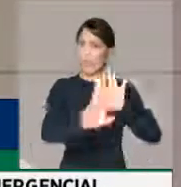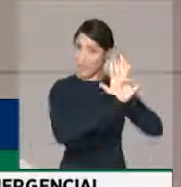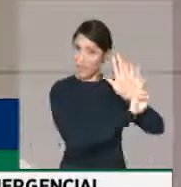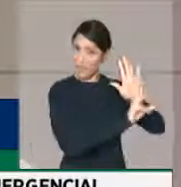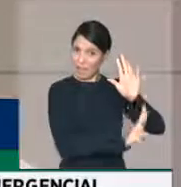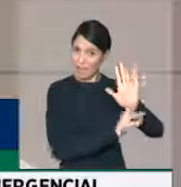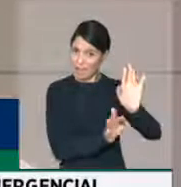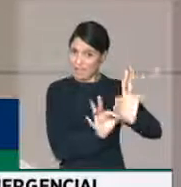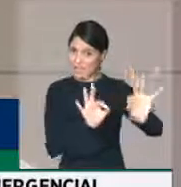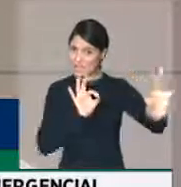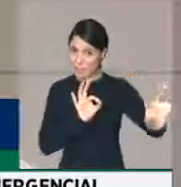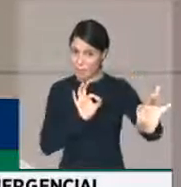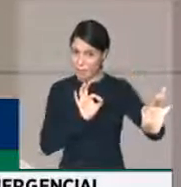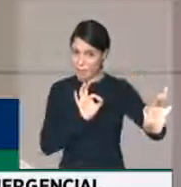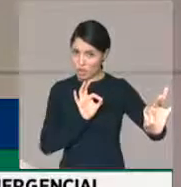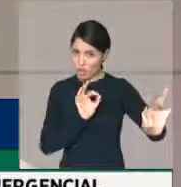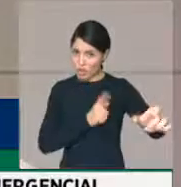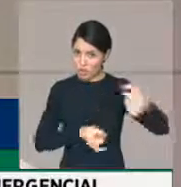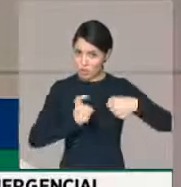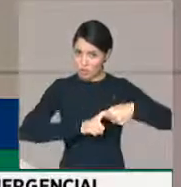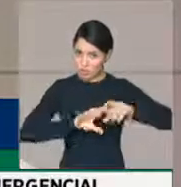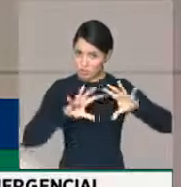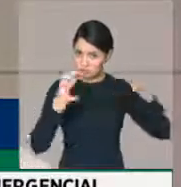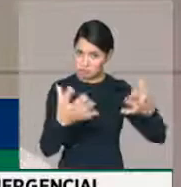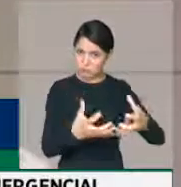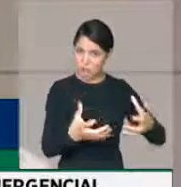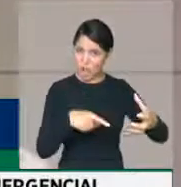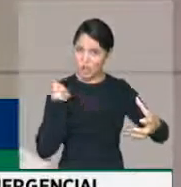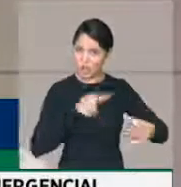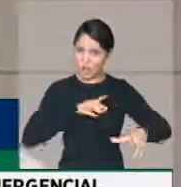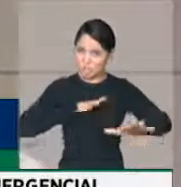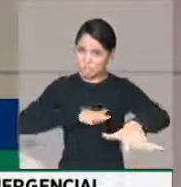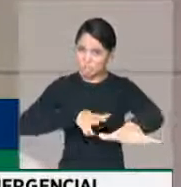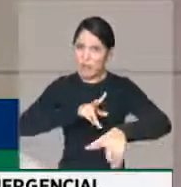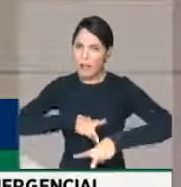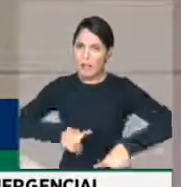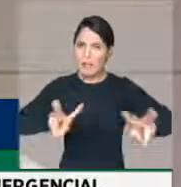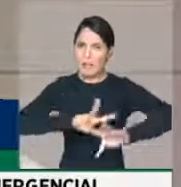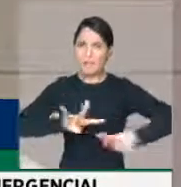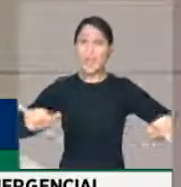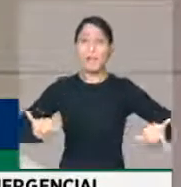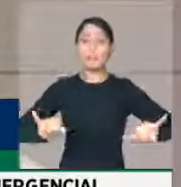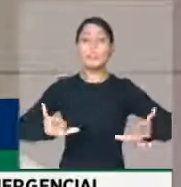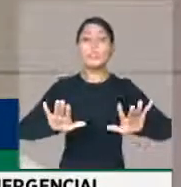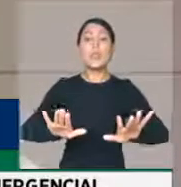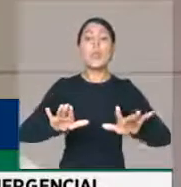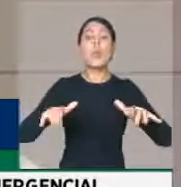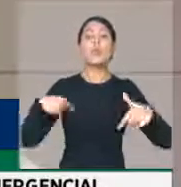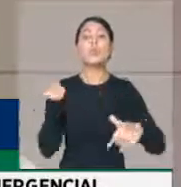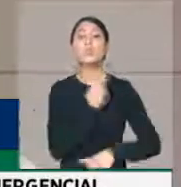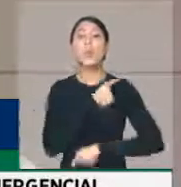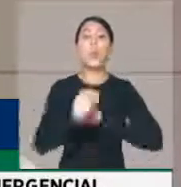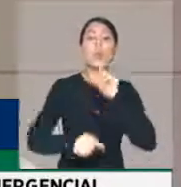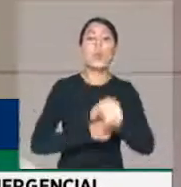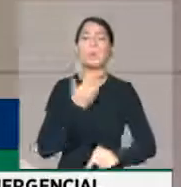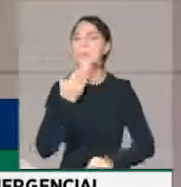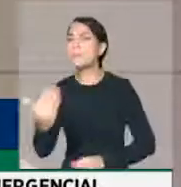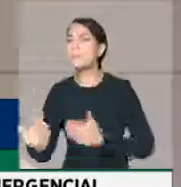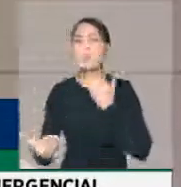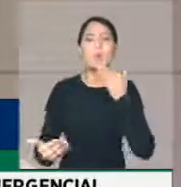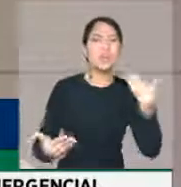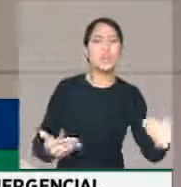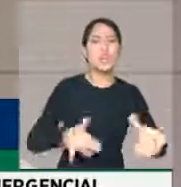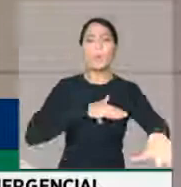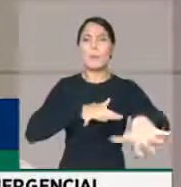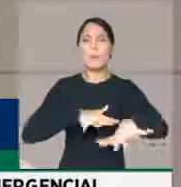forem superadas, será cada vez maior. Nós não estamos chamando manifestações da oposição porque entendemos que,